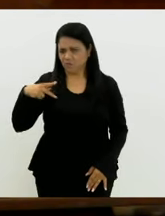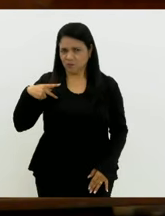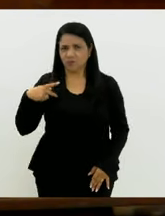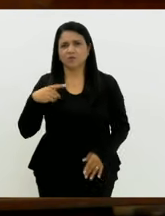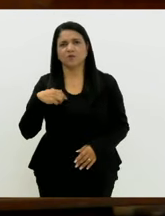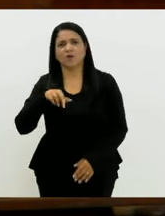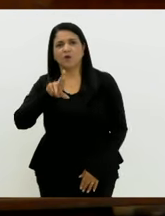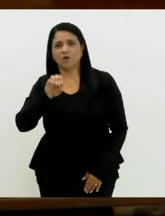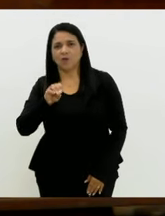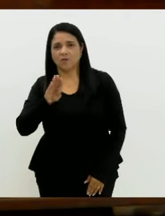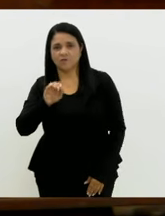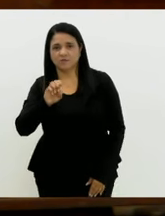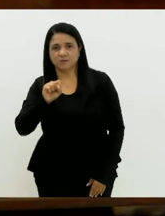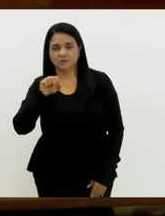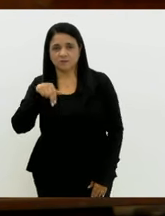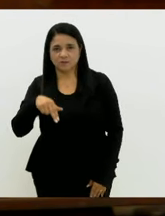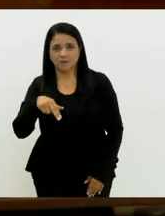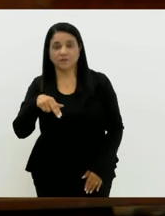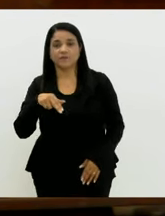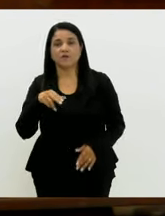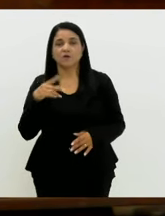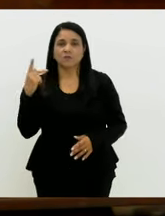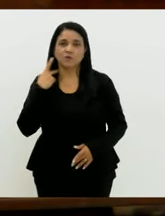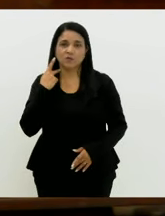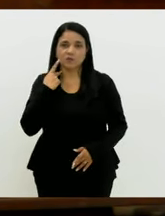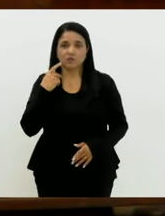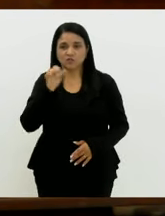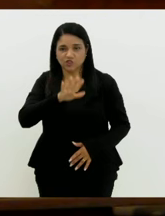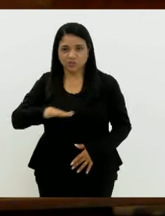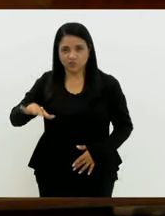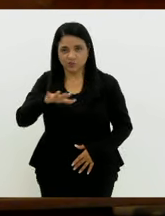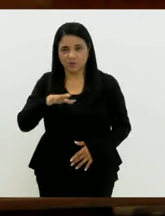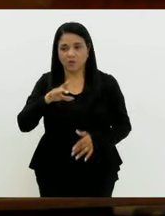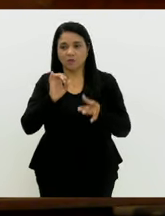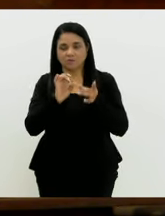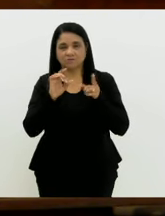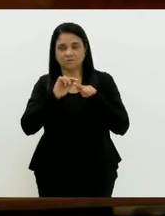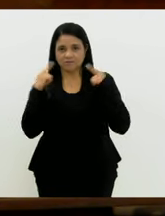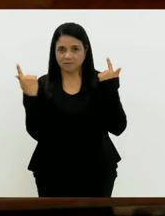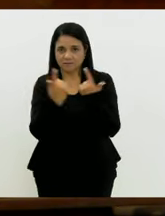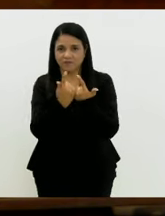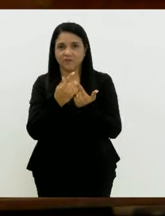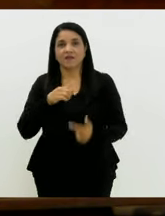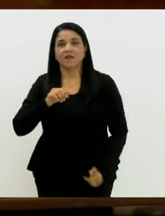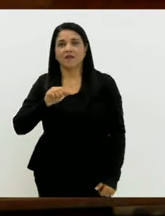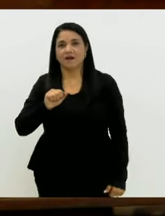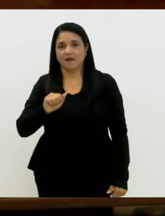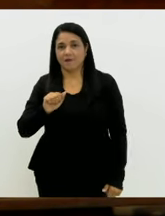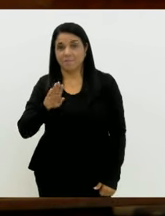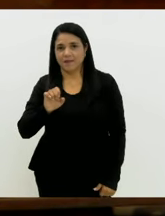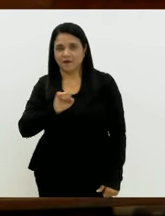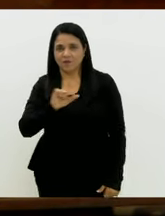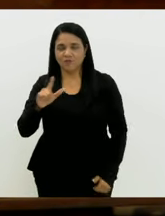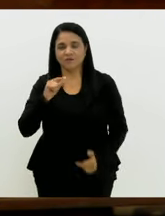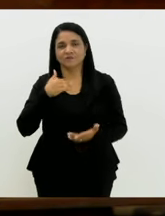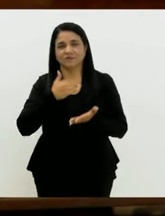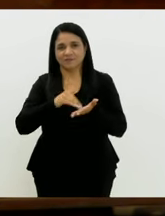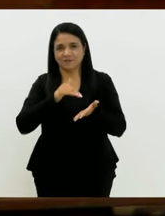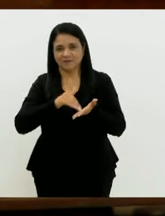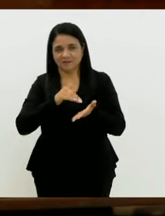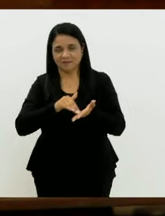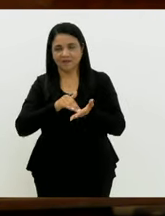Robson Maciel, procurador-geral da Assembleia Legislativa, doutor Rodrigo Abel, secretário de Estado do Gabinete do